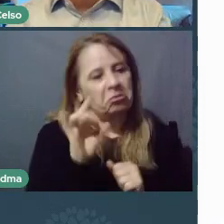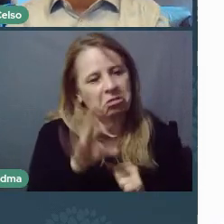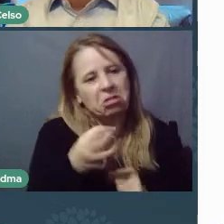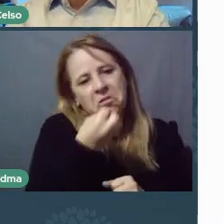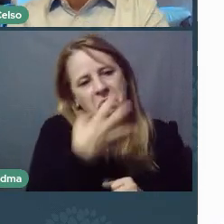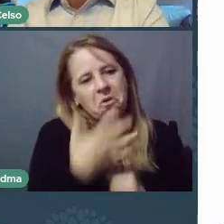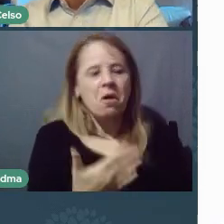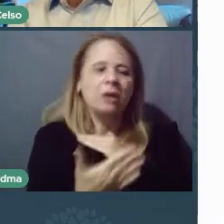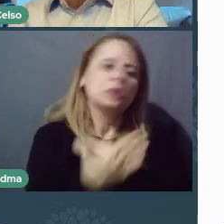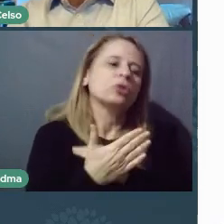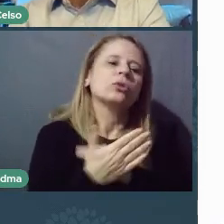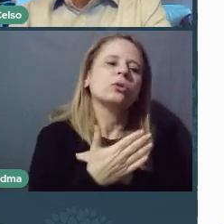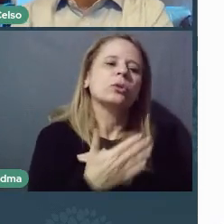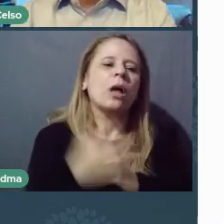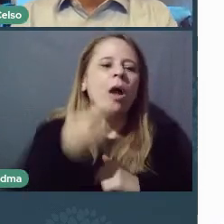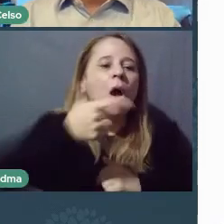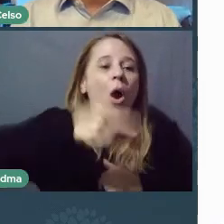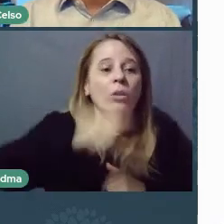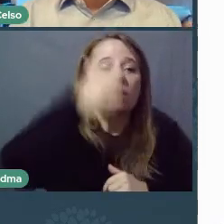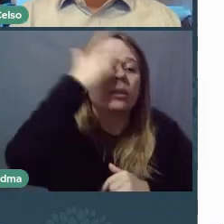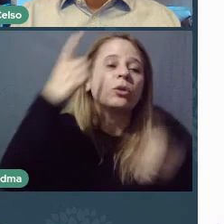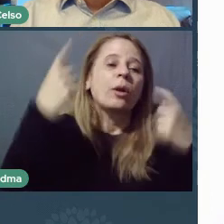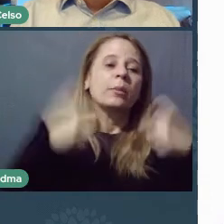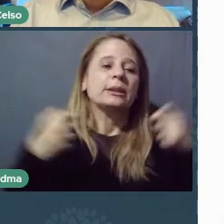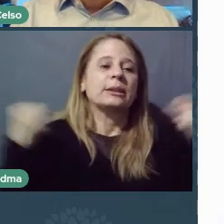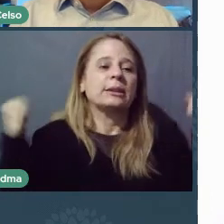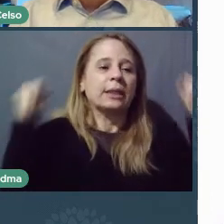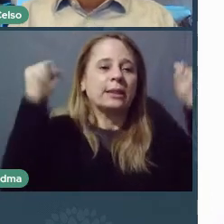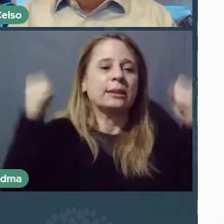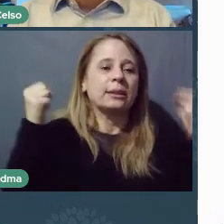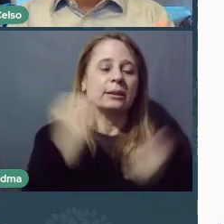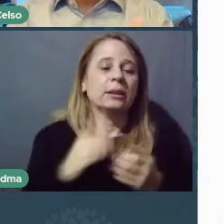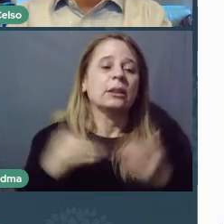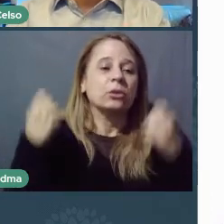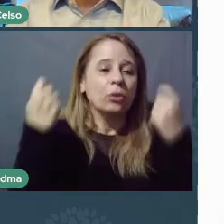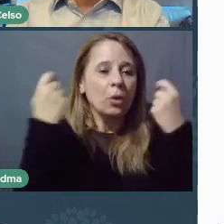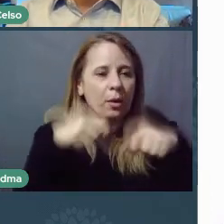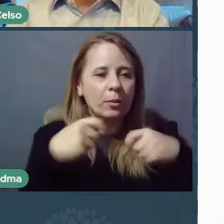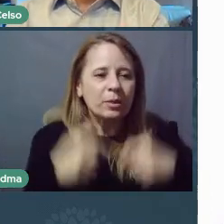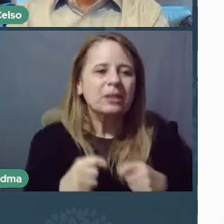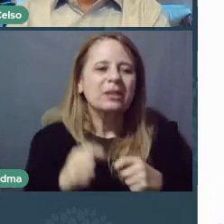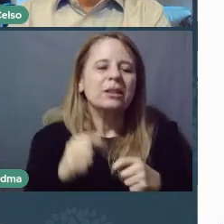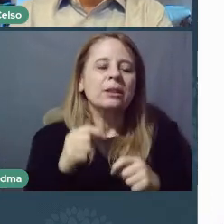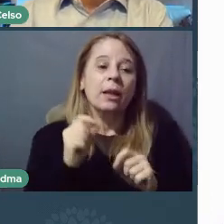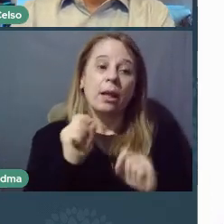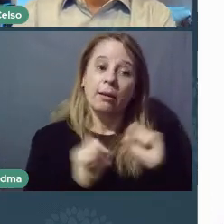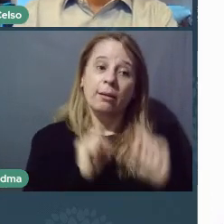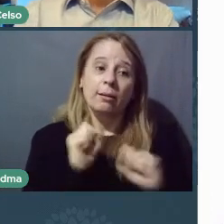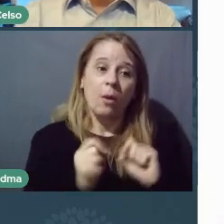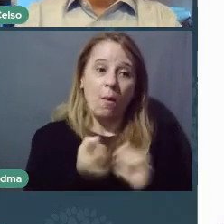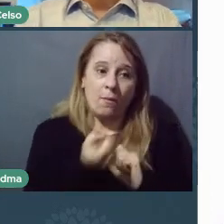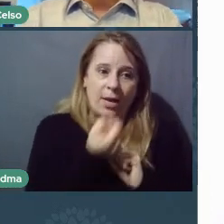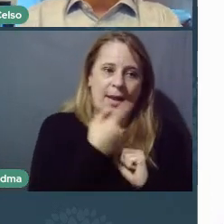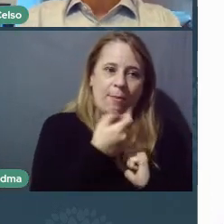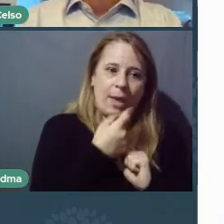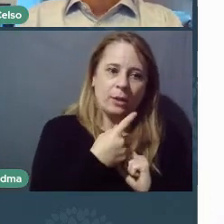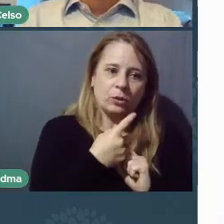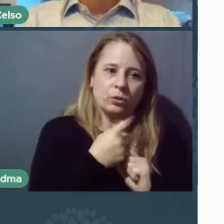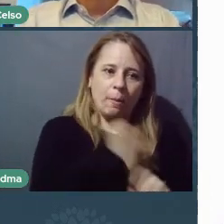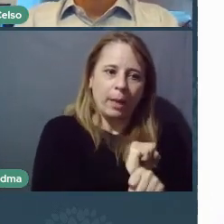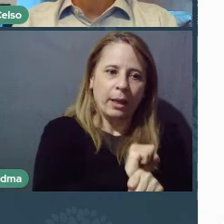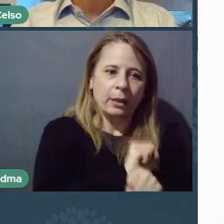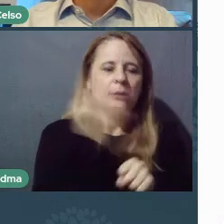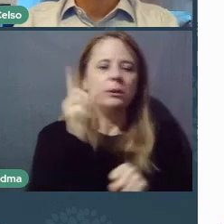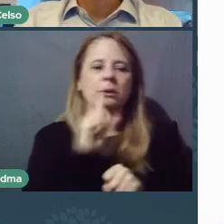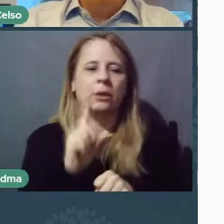em casa, a outras mais fazer exercício, mas sempre não deixar de tomar a medicação para asma, né?